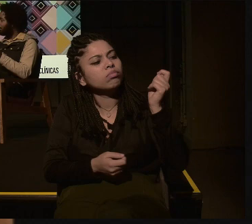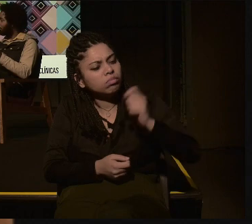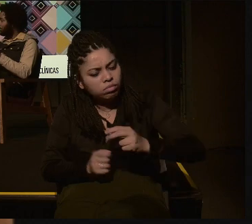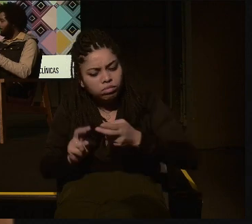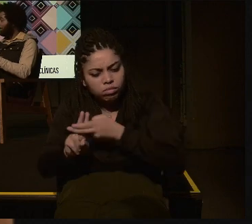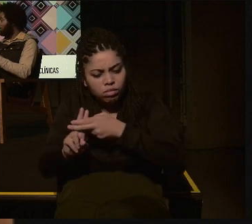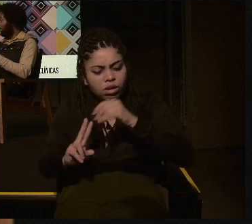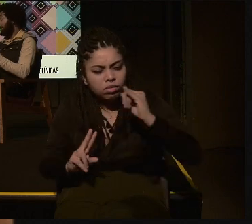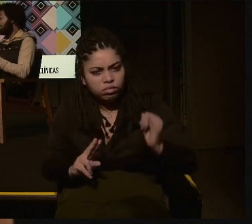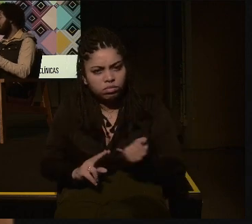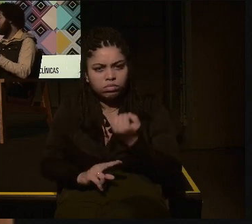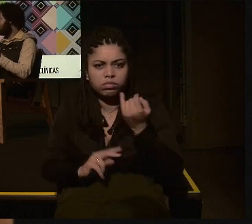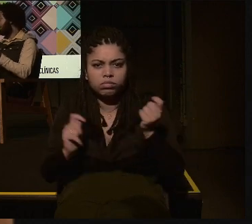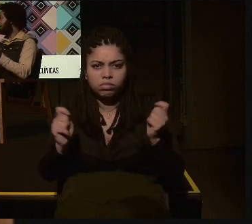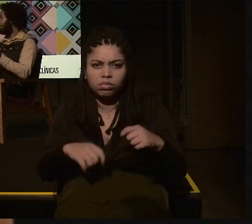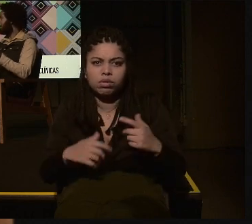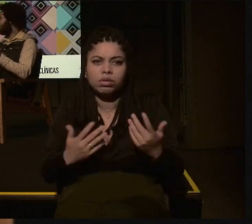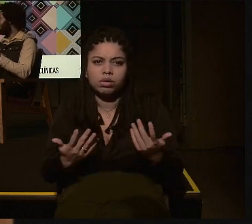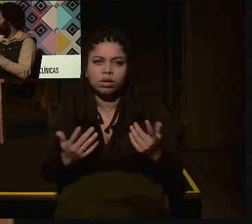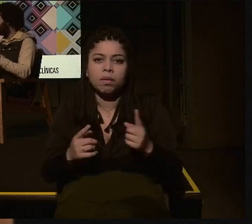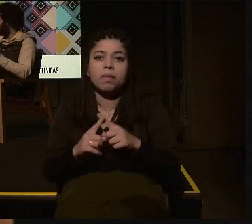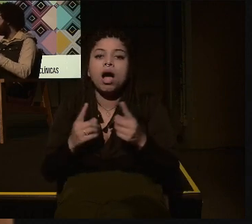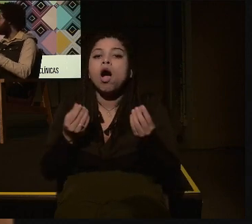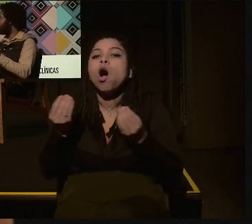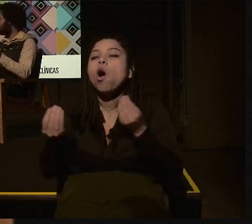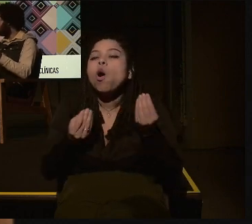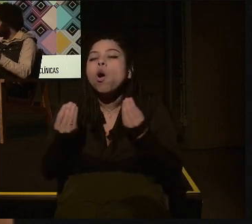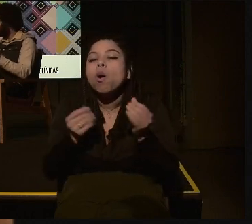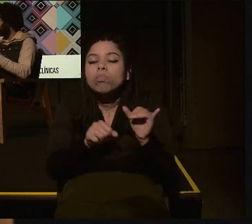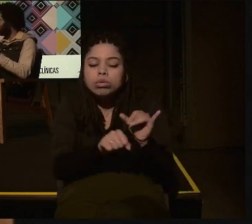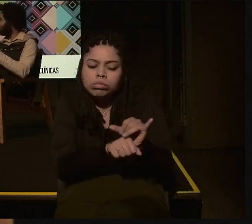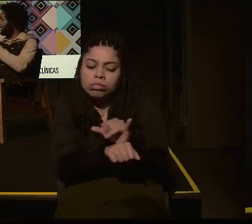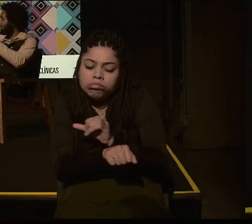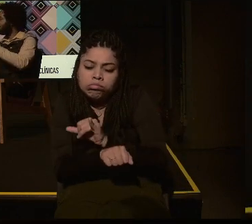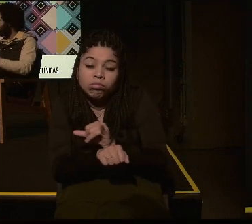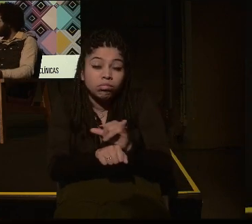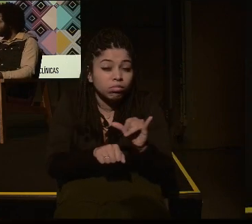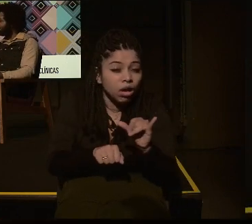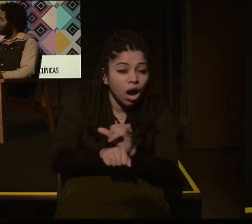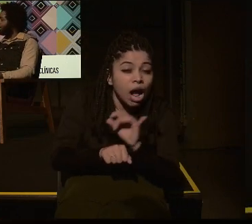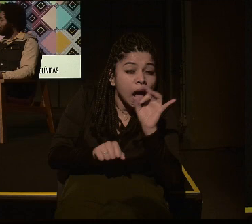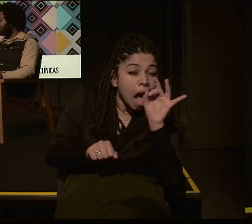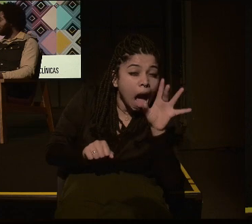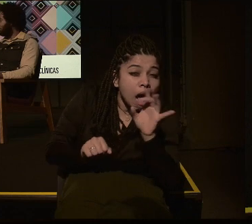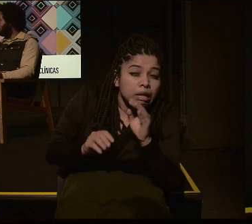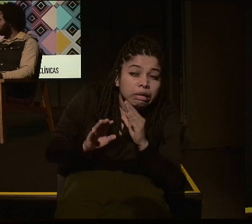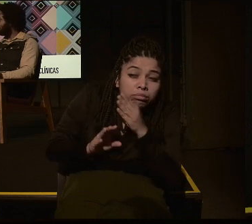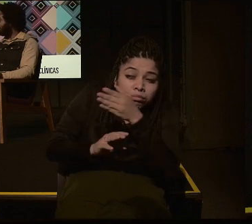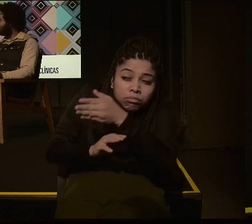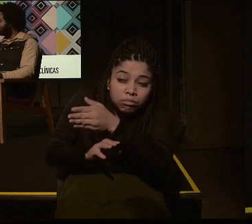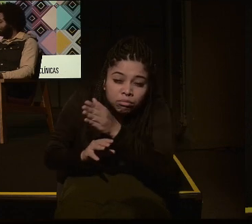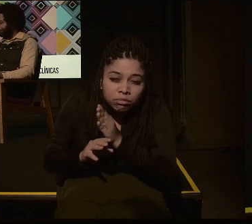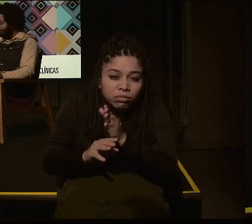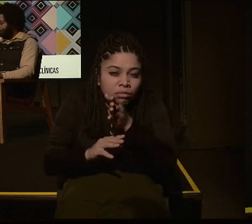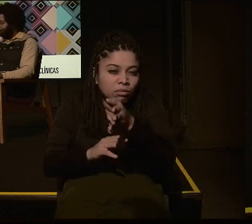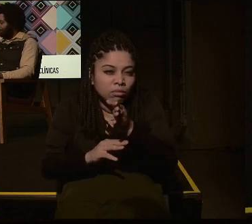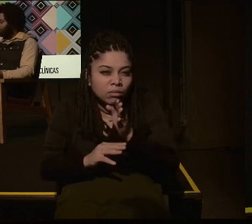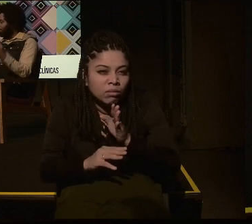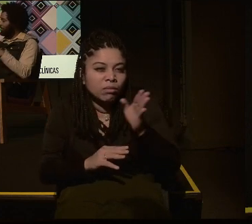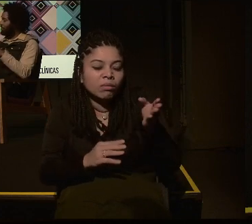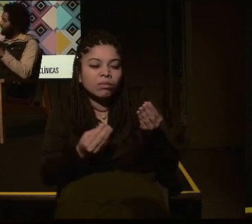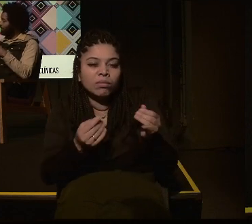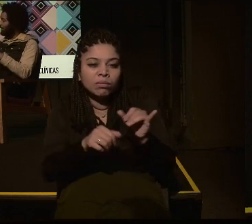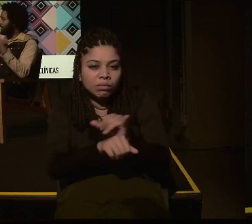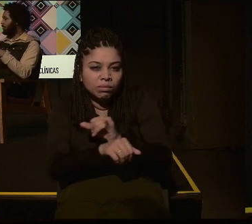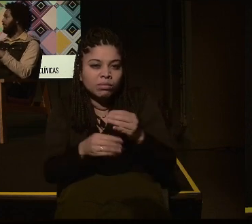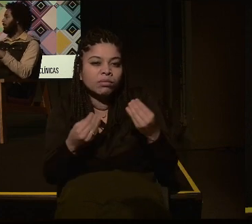SUS. Depende de como é que a gente vai usar essa barriga, a gente vai usar o toicinho, como é que a gente vai fazer com essa couve, né? Isso